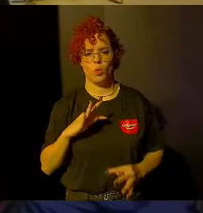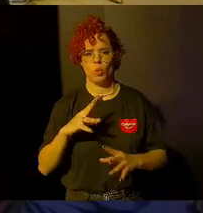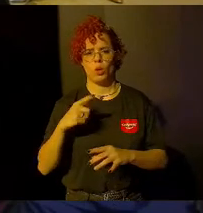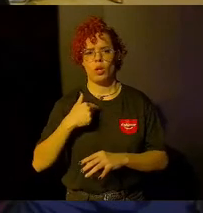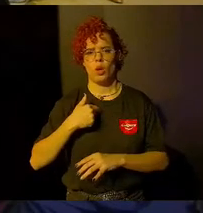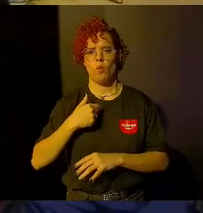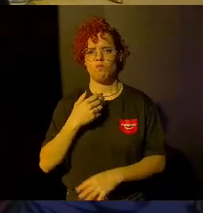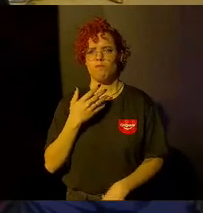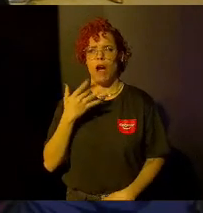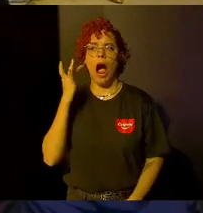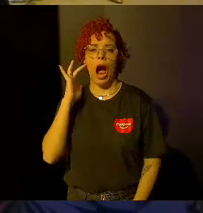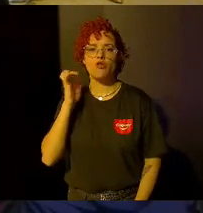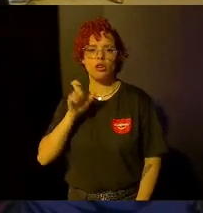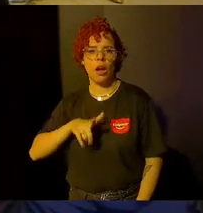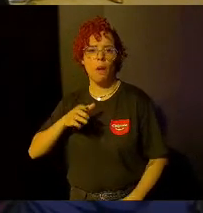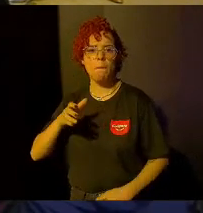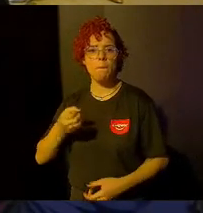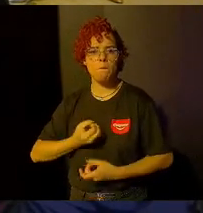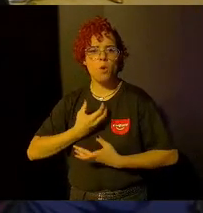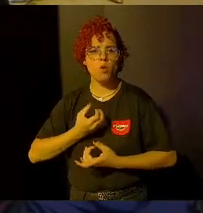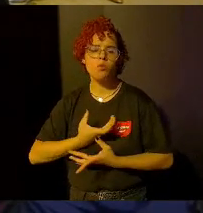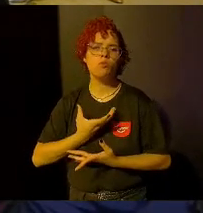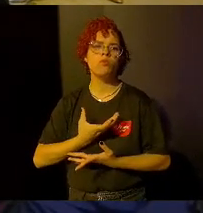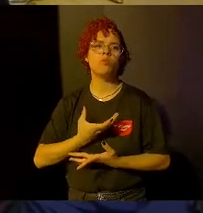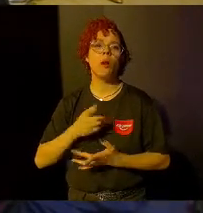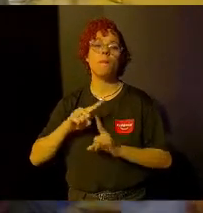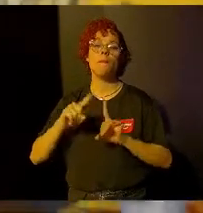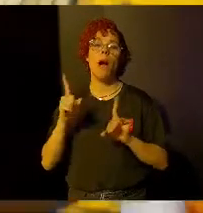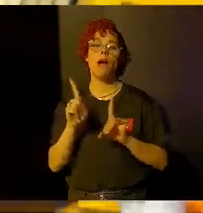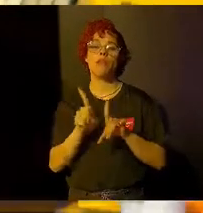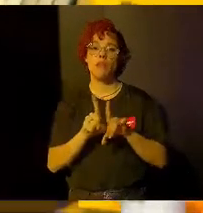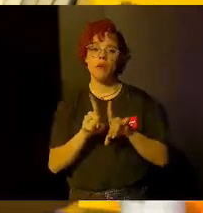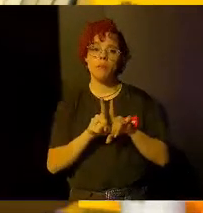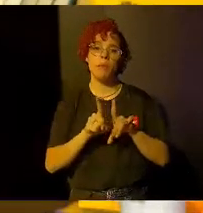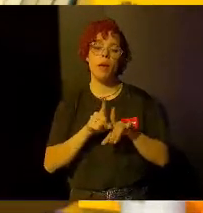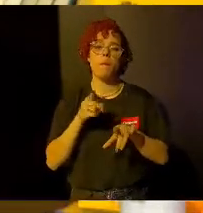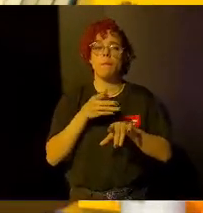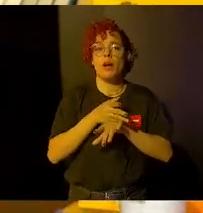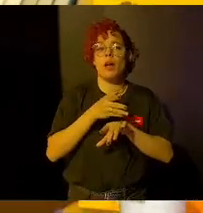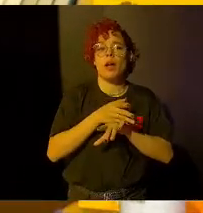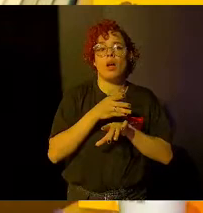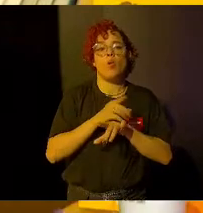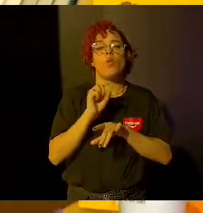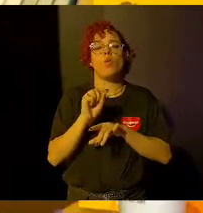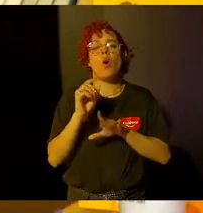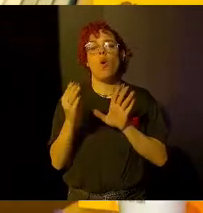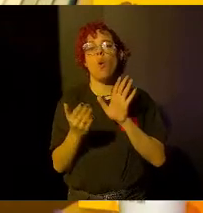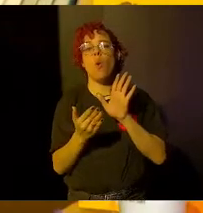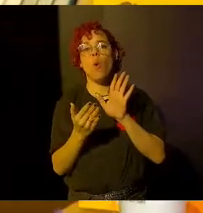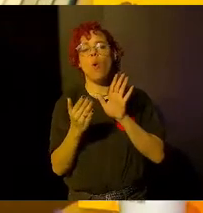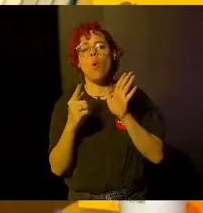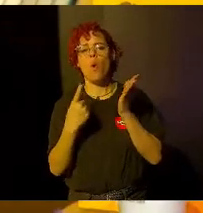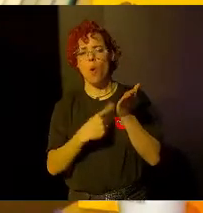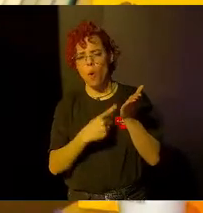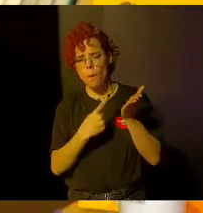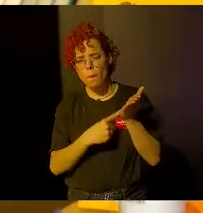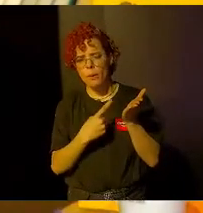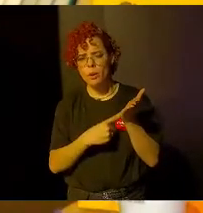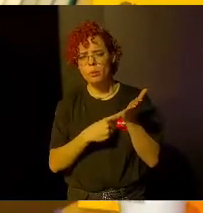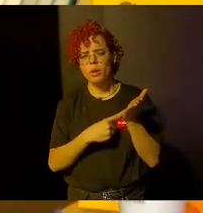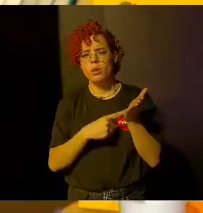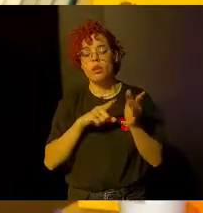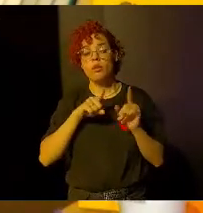poesia mas ao mesmo tempo que ela fosse parte desse compromisso com o meu leitorado